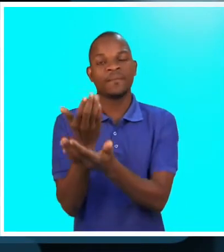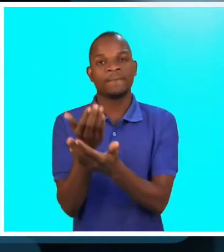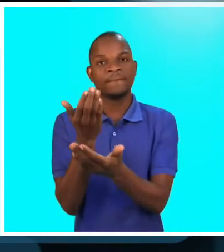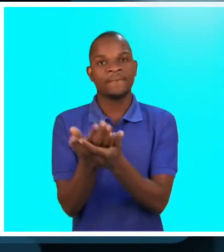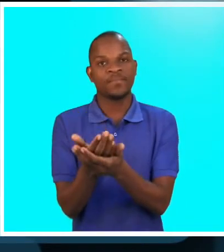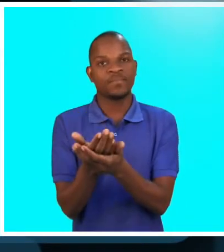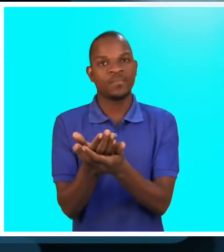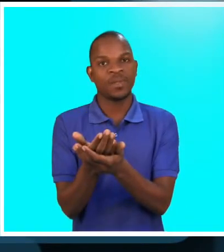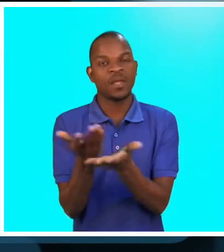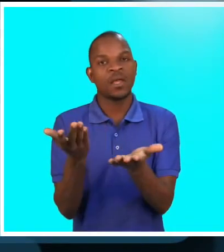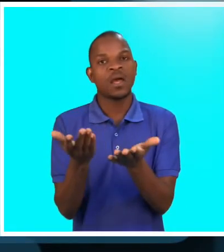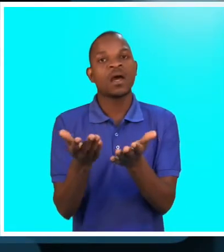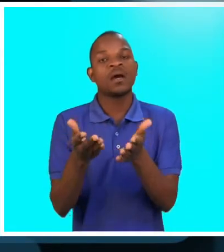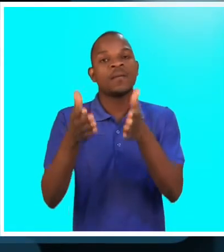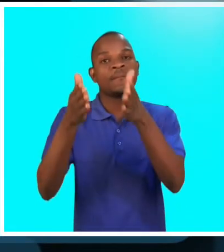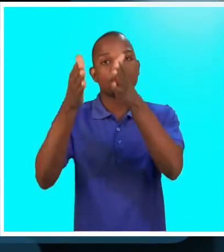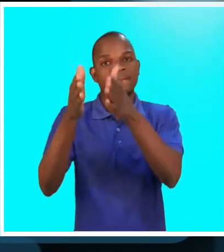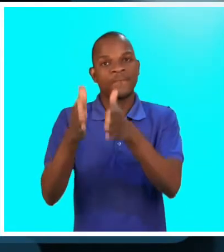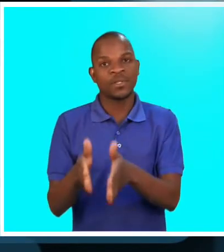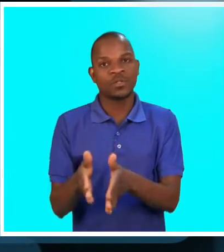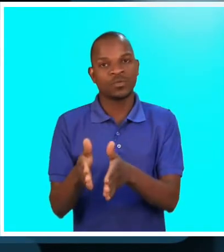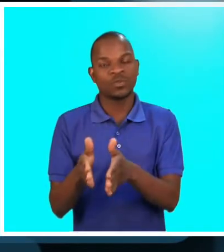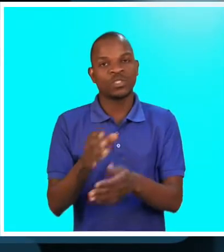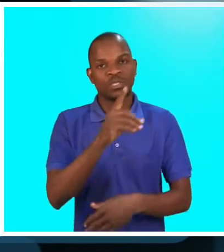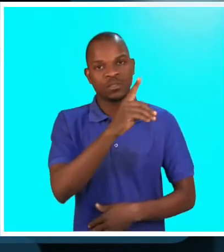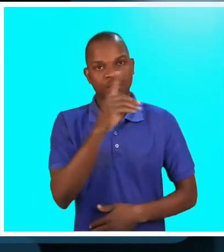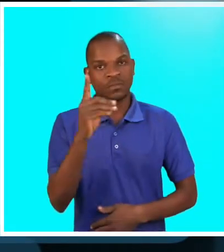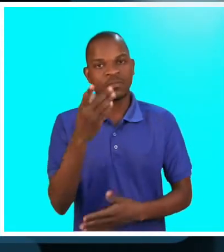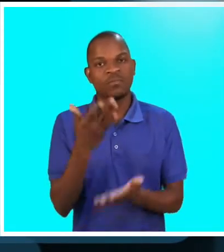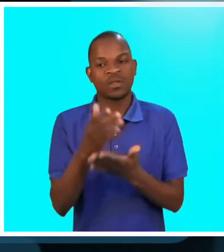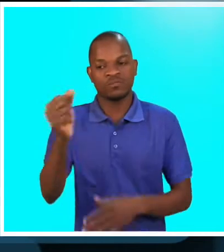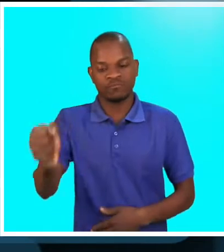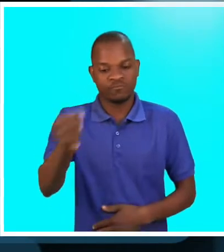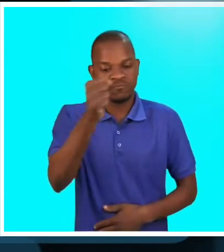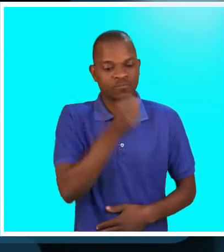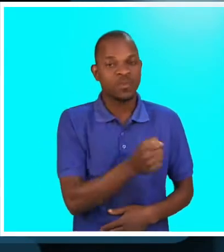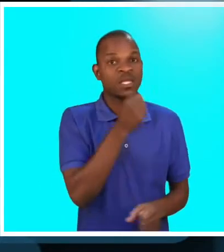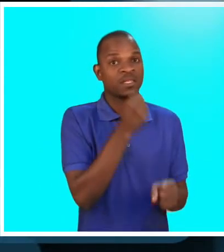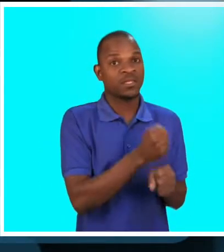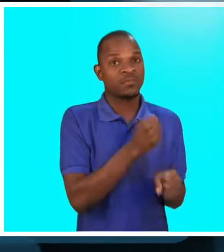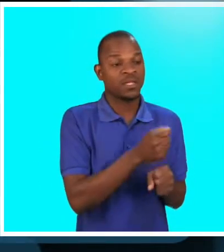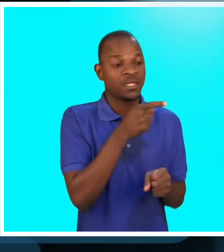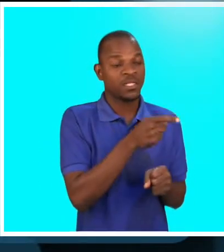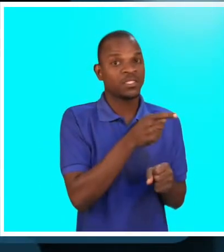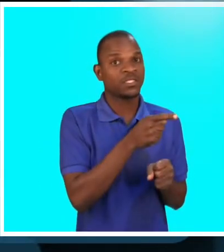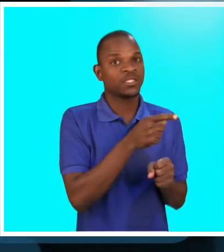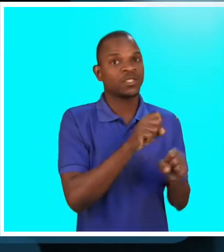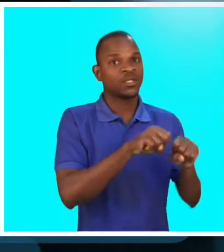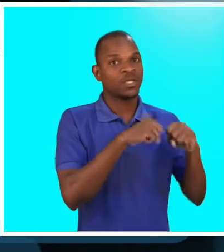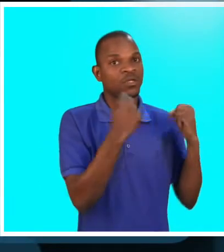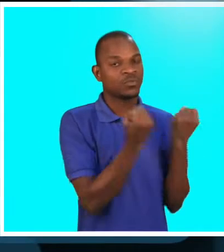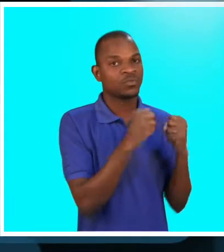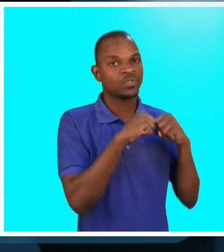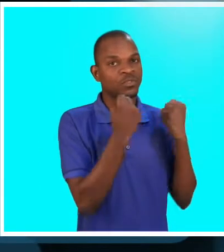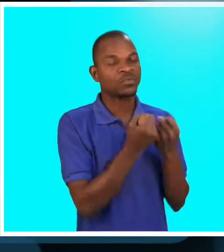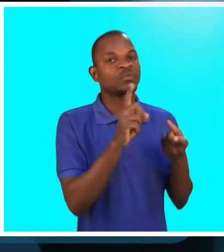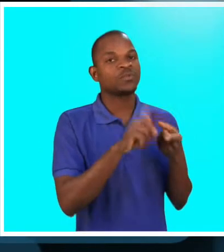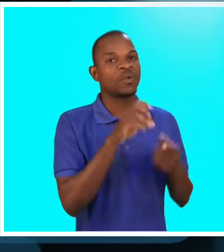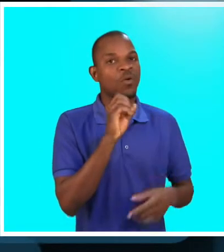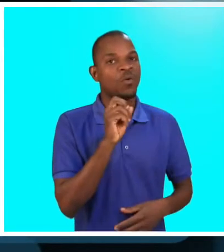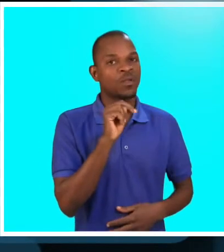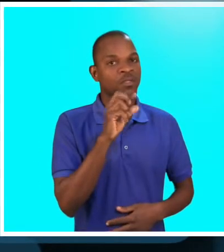tenha solicitado o a algumas pessoas com deficiência para poderem trabalhar nessas organizações